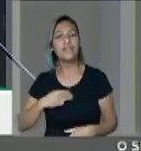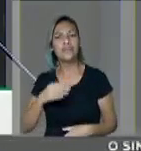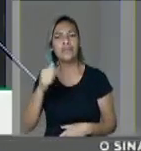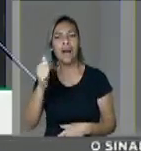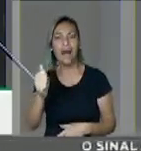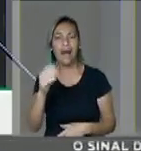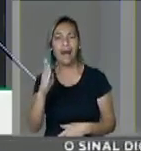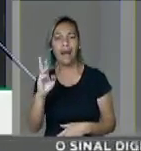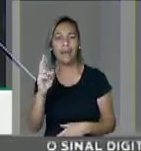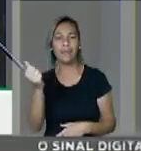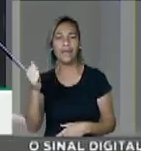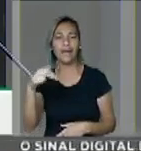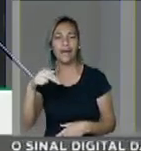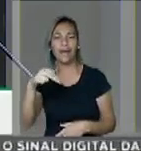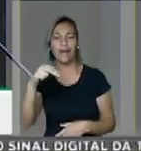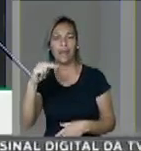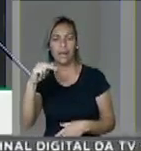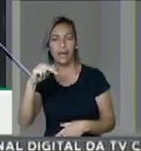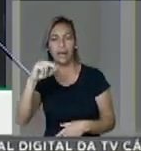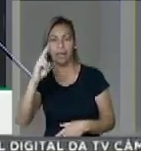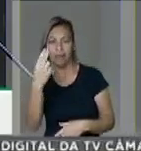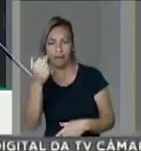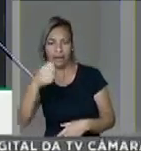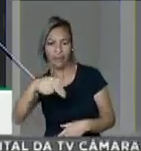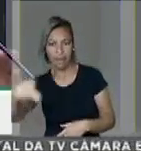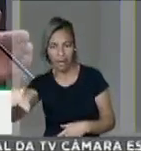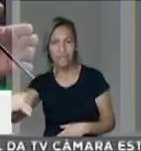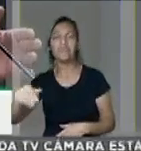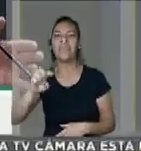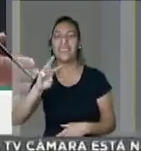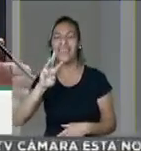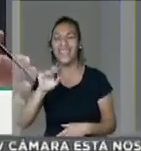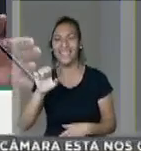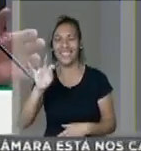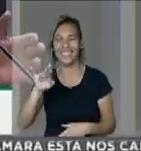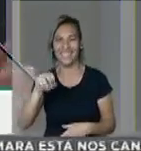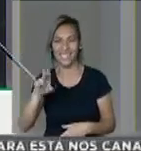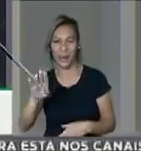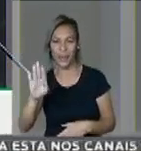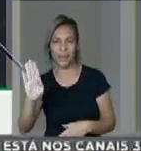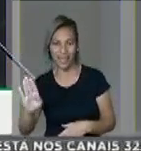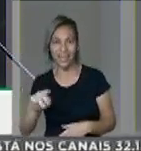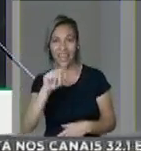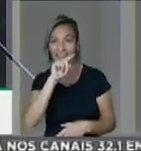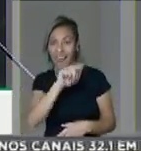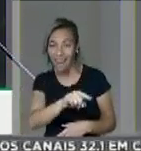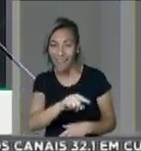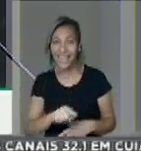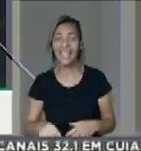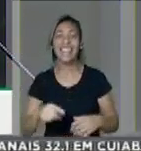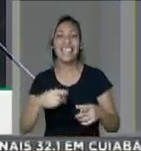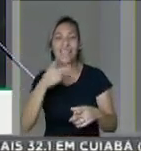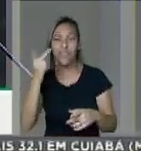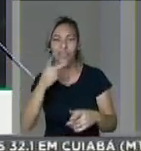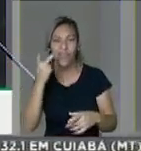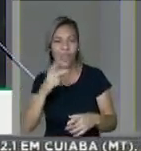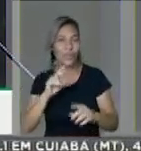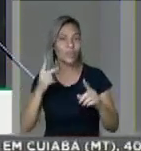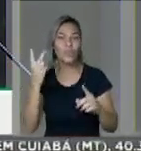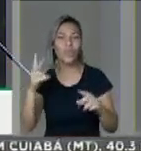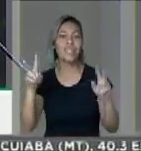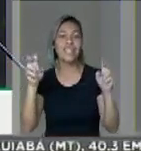Abraham Weintraub, da Educação. O ministro me recebeu em audiência para falar sobre